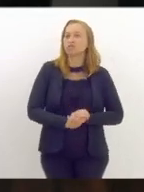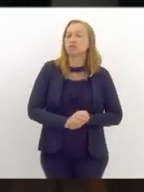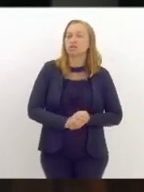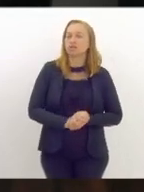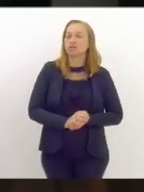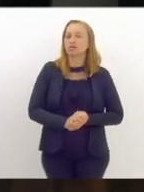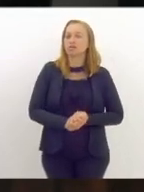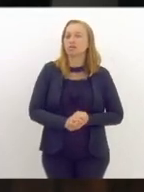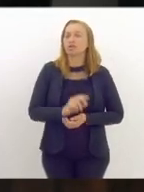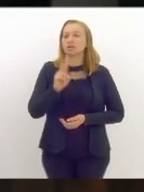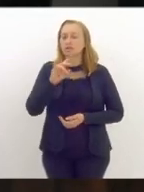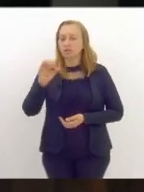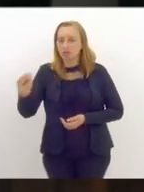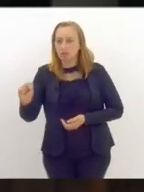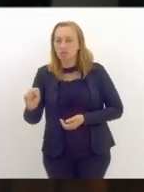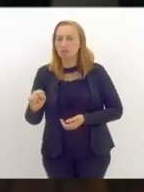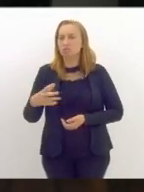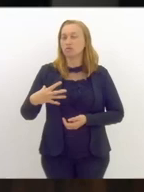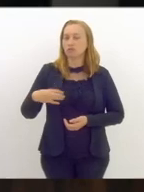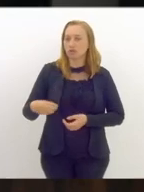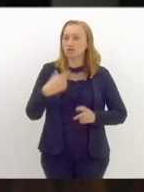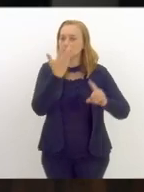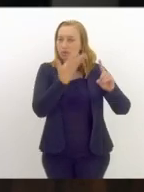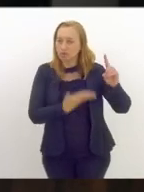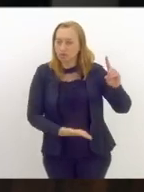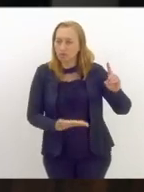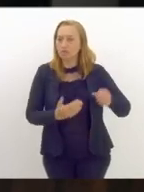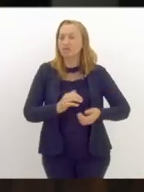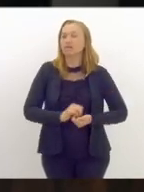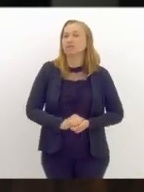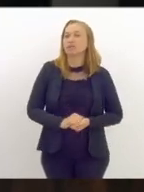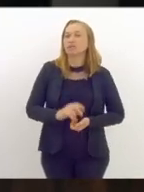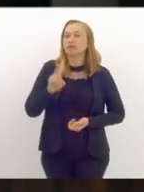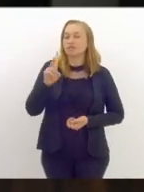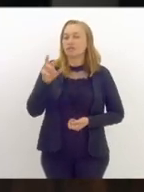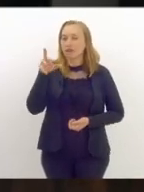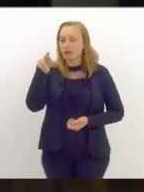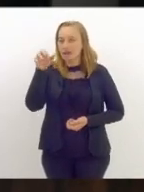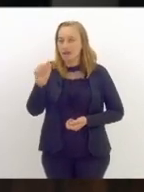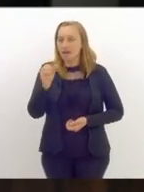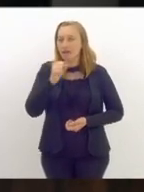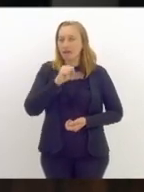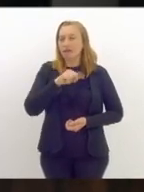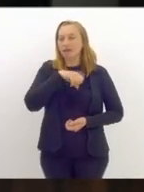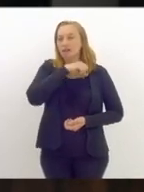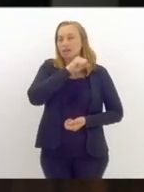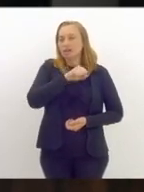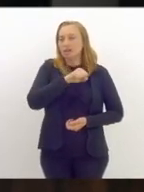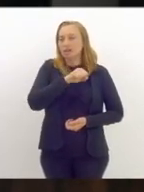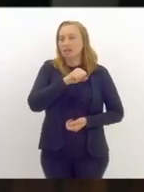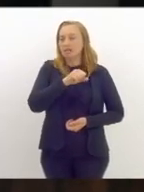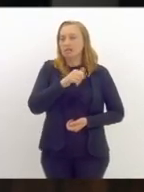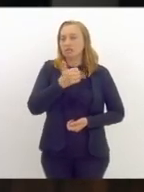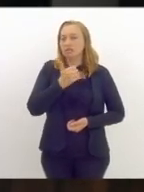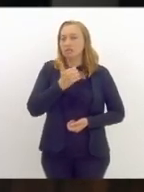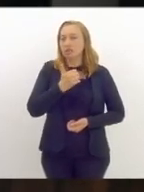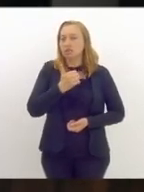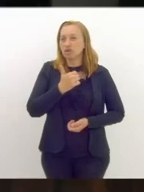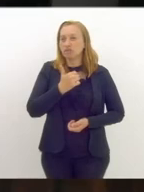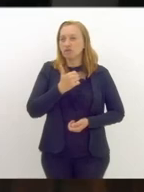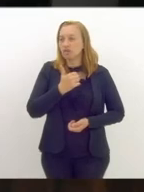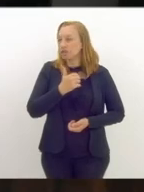Vinícius, filho do homenageado, Victor, filho, Vera Lúcia, sogra do homenageado, e